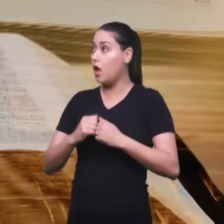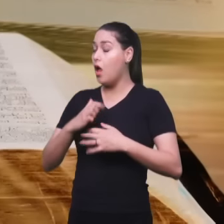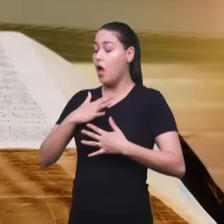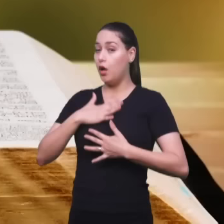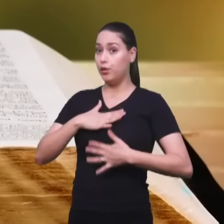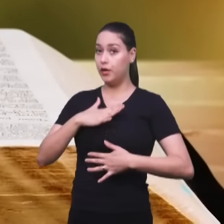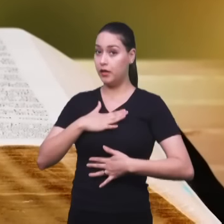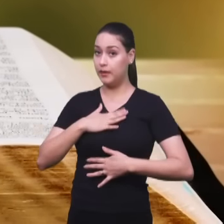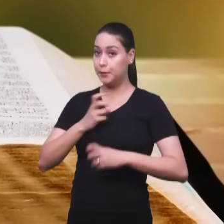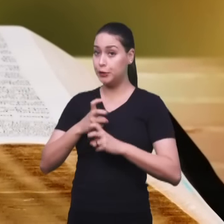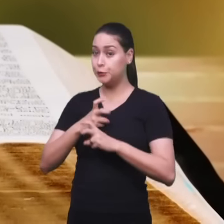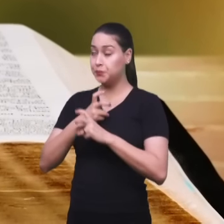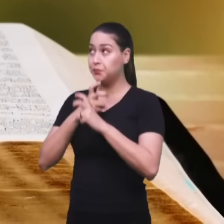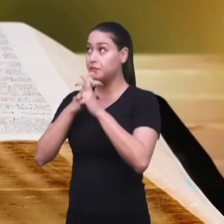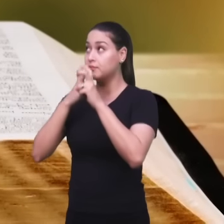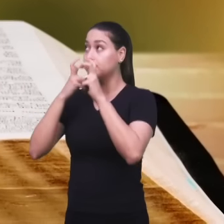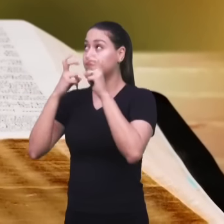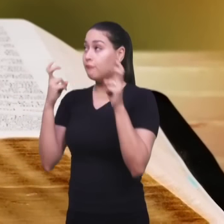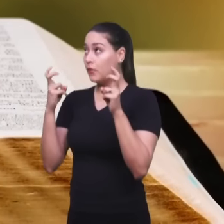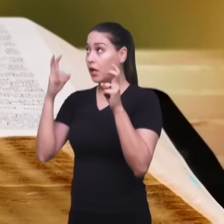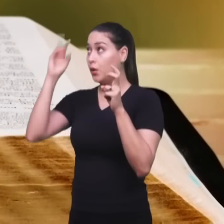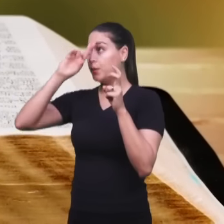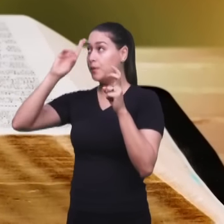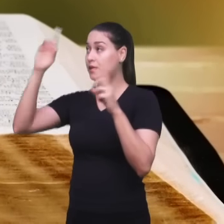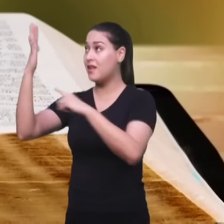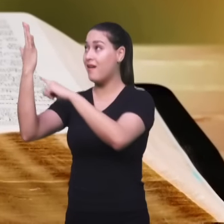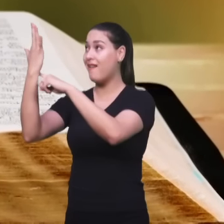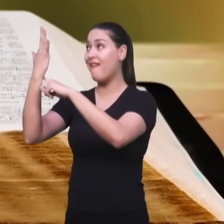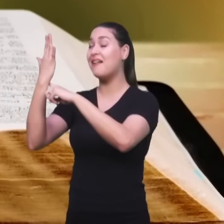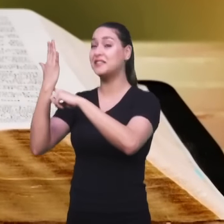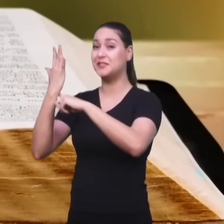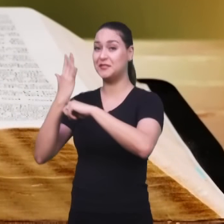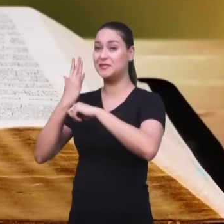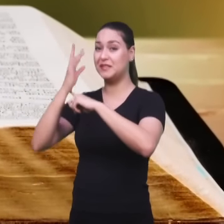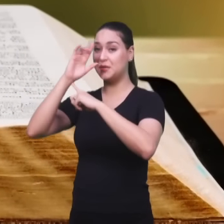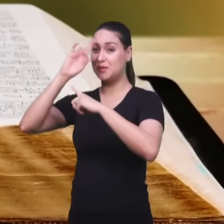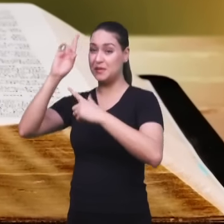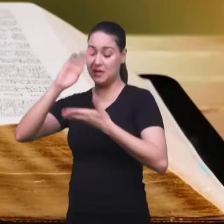E Ouve O Meu Clamor